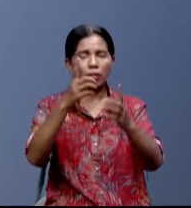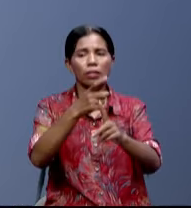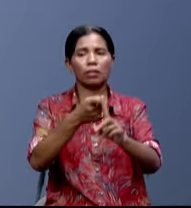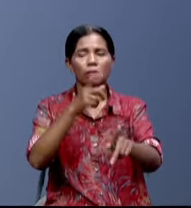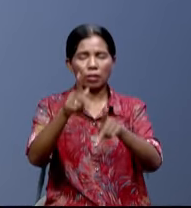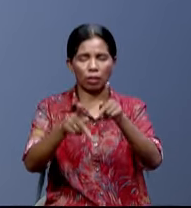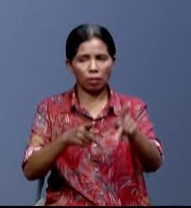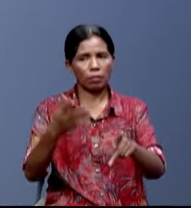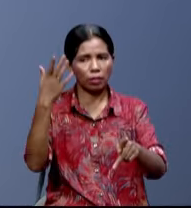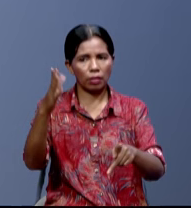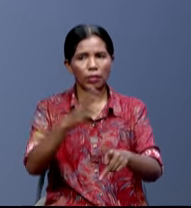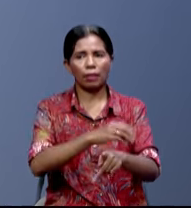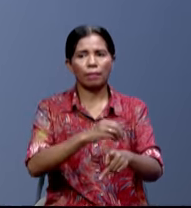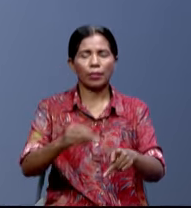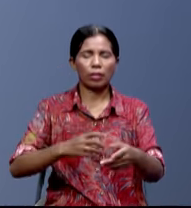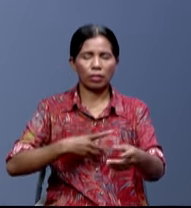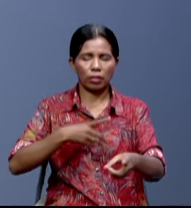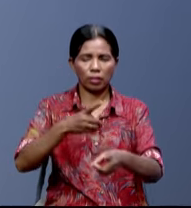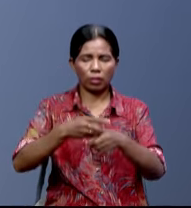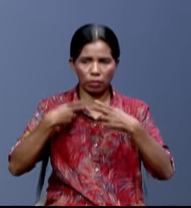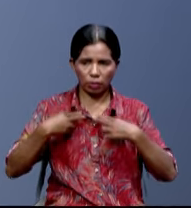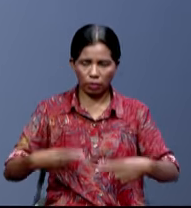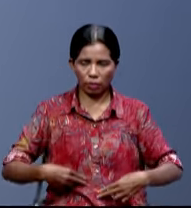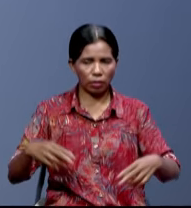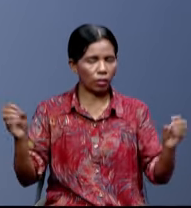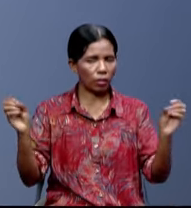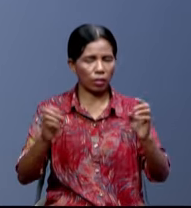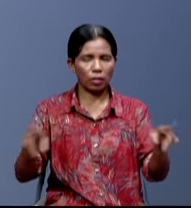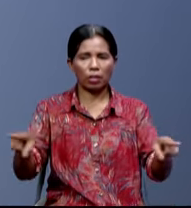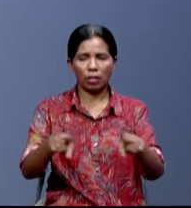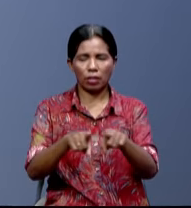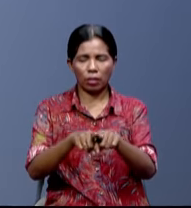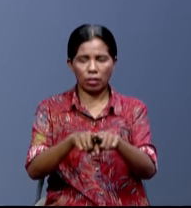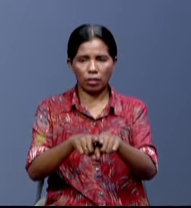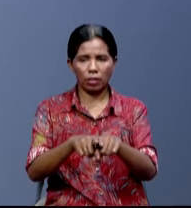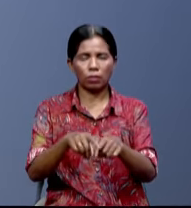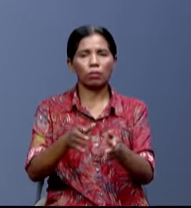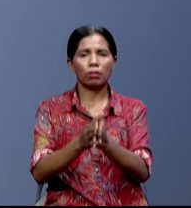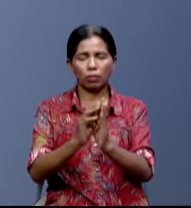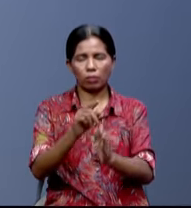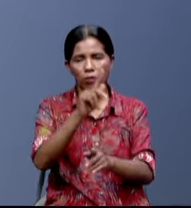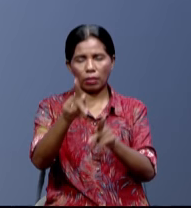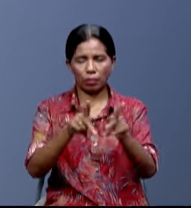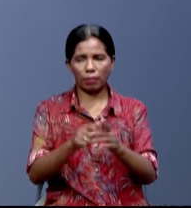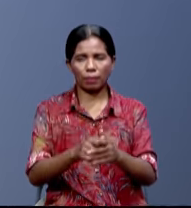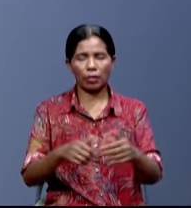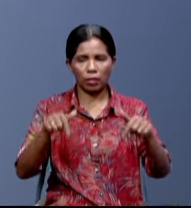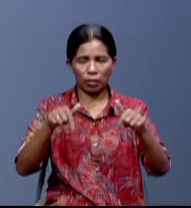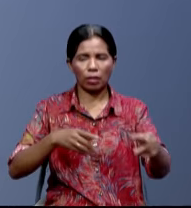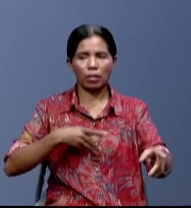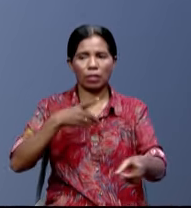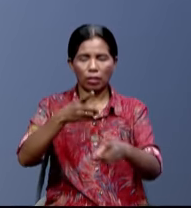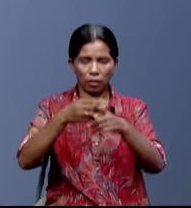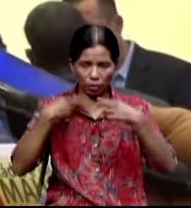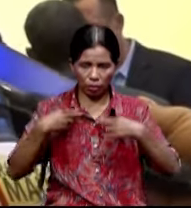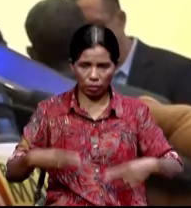cidadão refere questão de direitos humanos não é lá e essa sucatira macato julga Emma ida né direitos humanos também